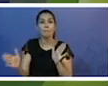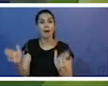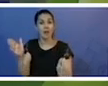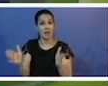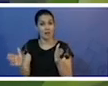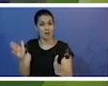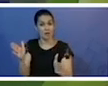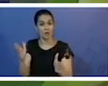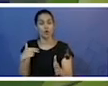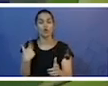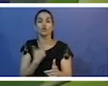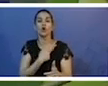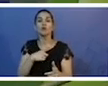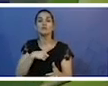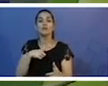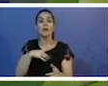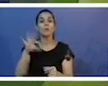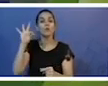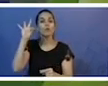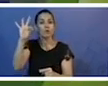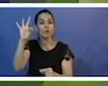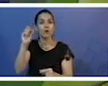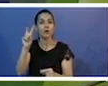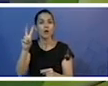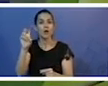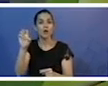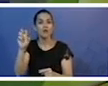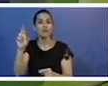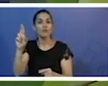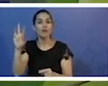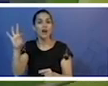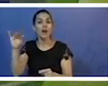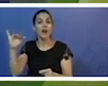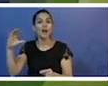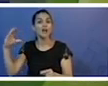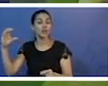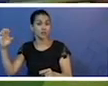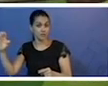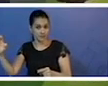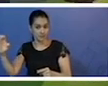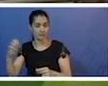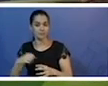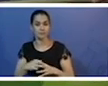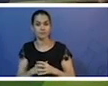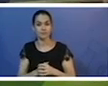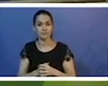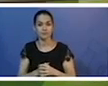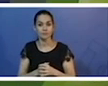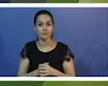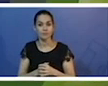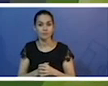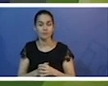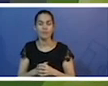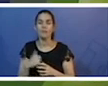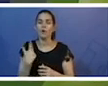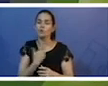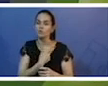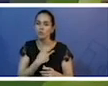vértice. Então, o que é a altura relativa a um lado do triângulo? É o